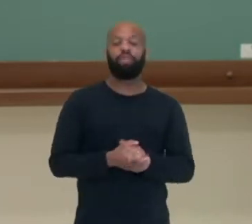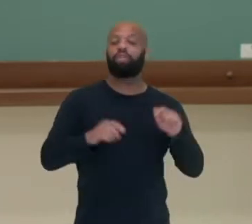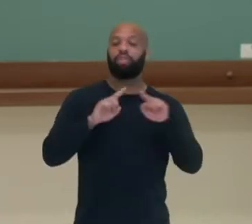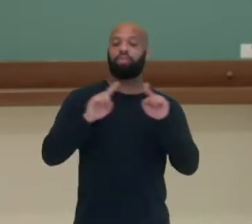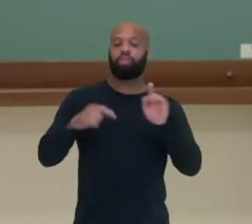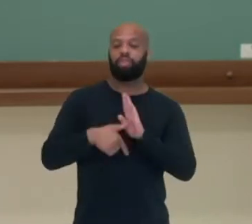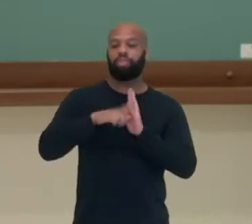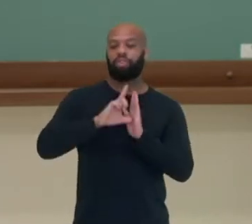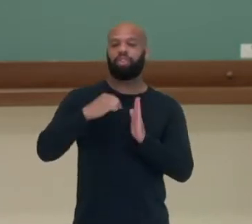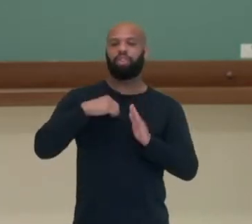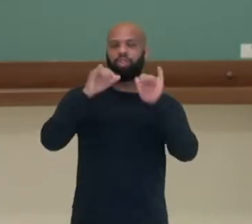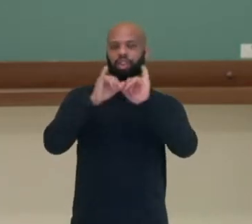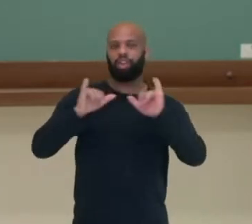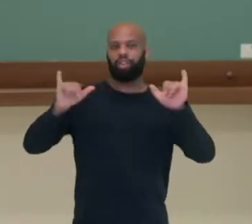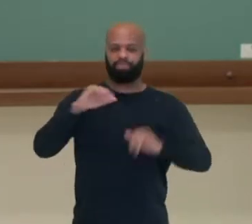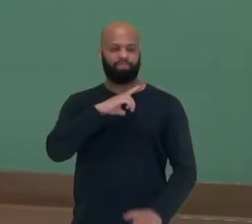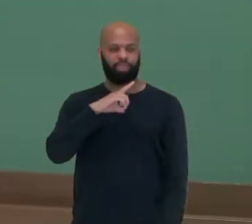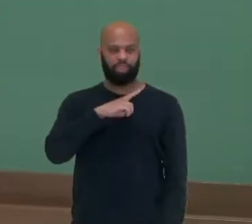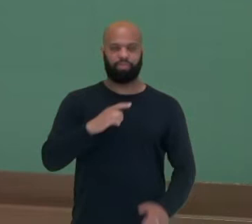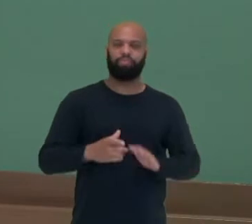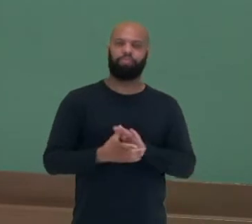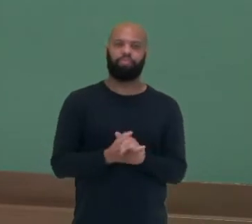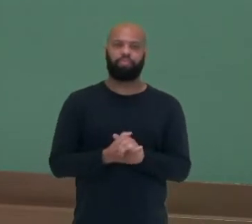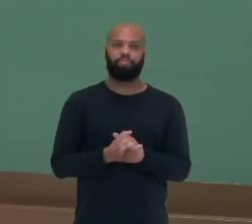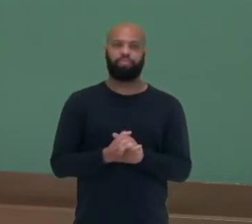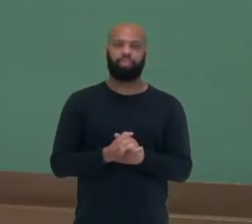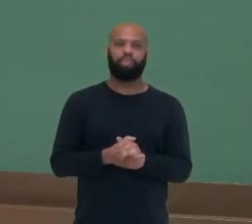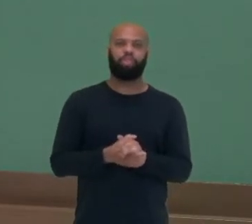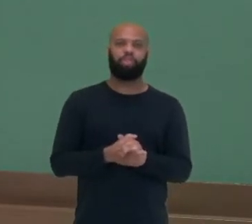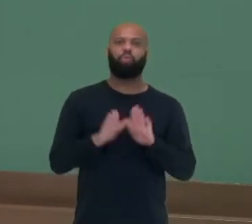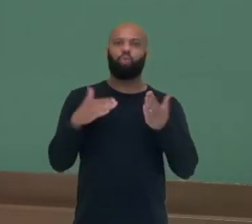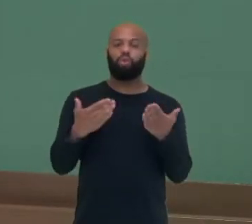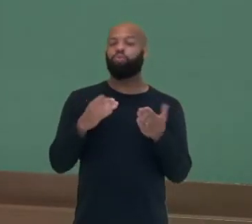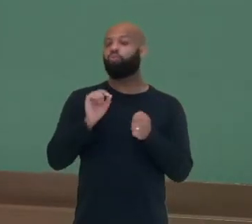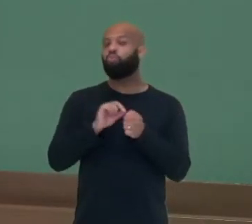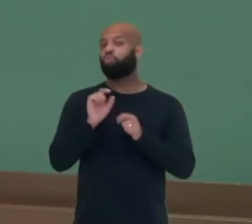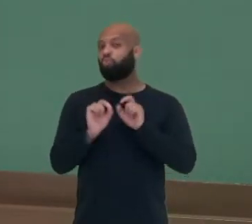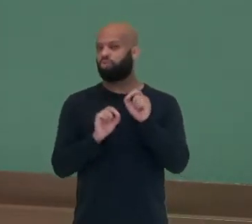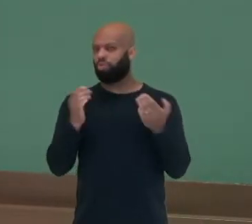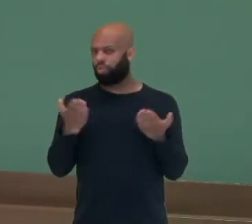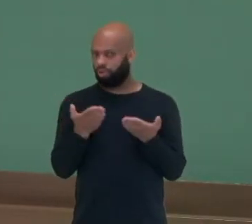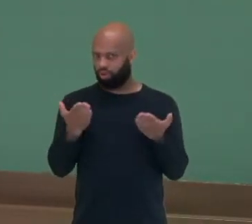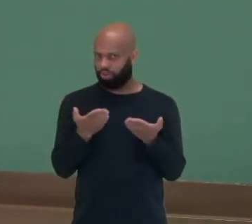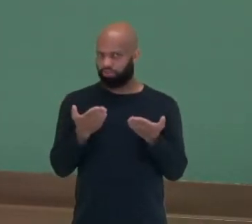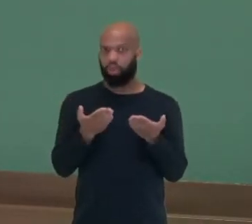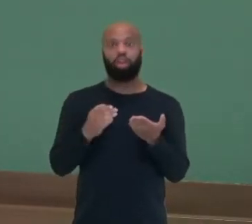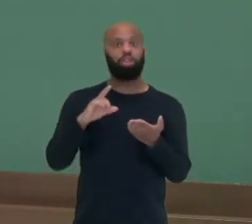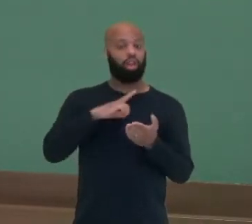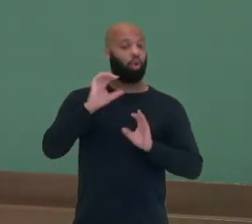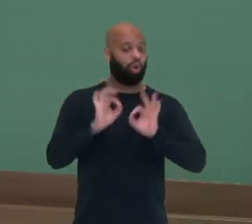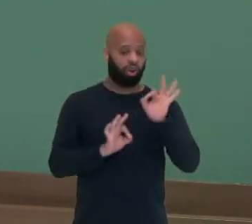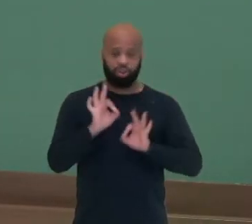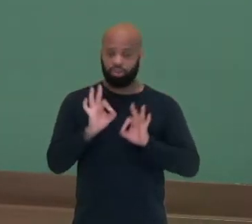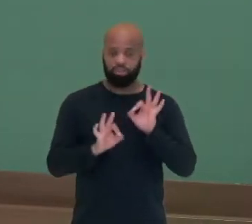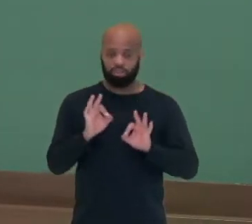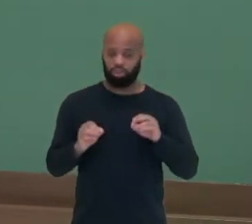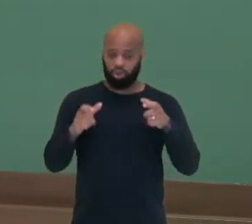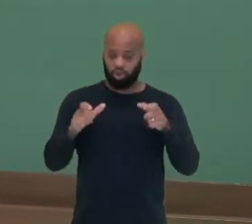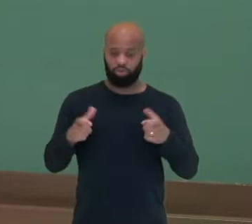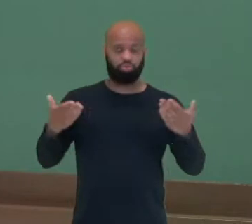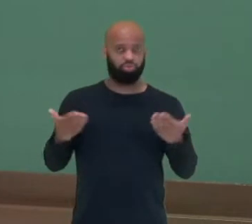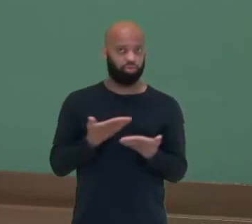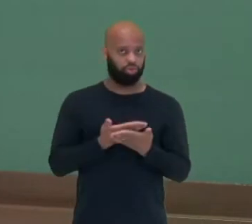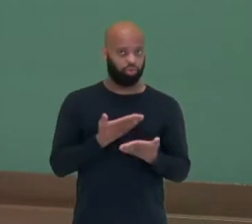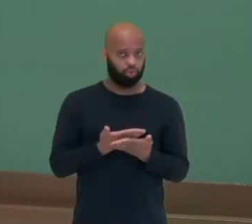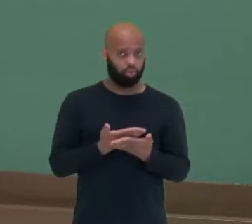antes disso, eu tenho um recadinho para você. Como que vão seus estudos? Como que está o local onde você está estudando?